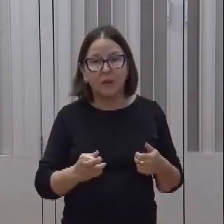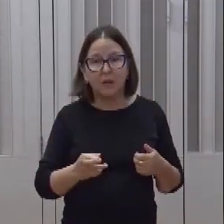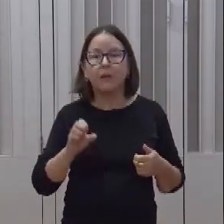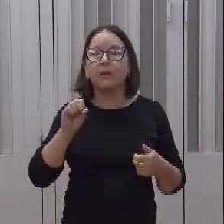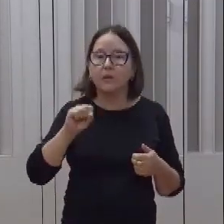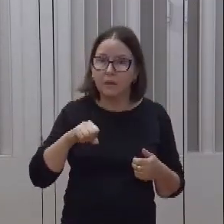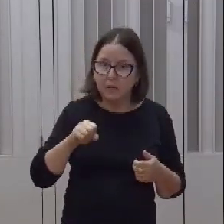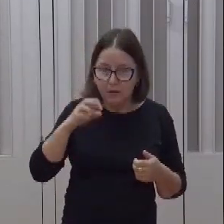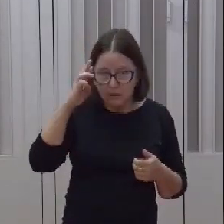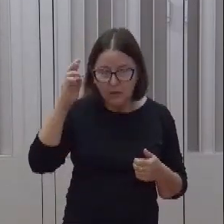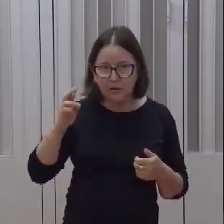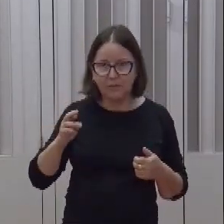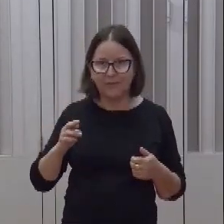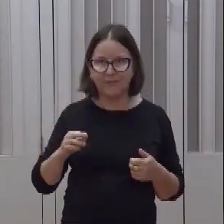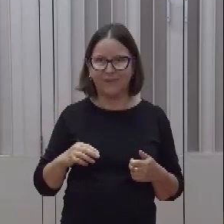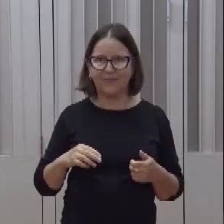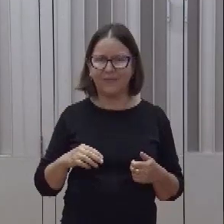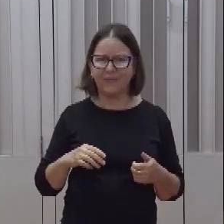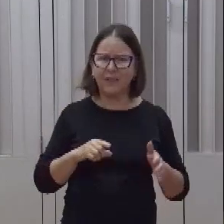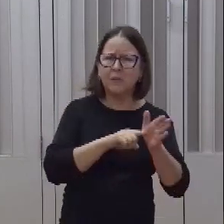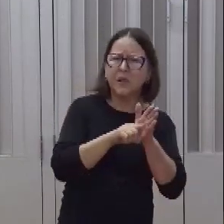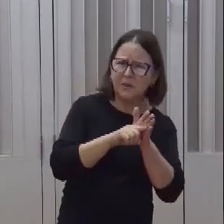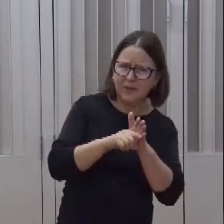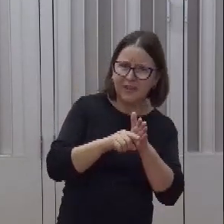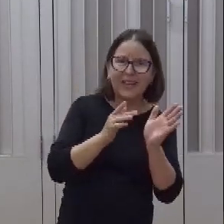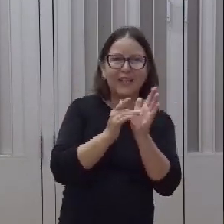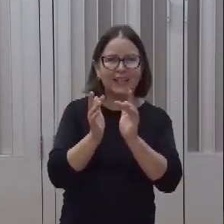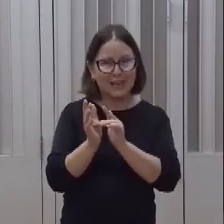Jesus é o seu Senhor?